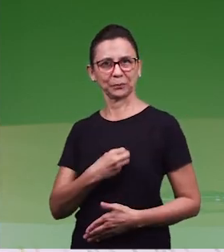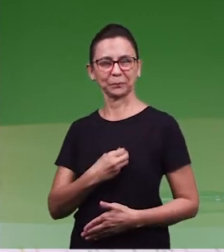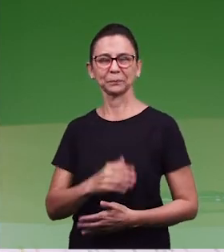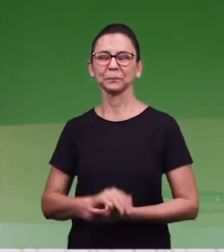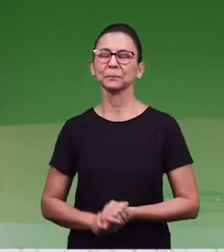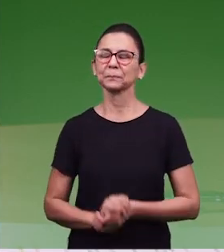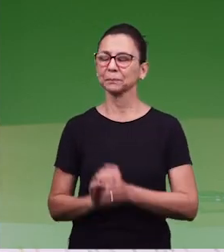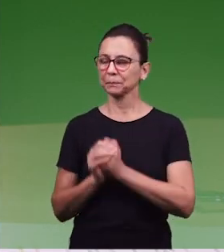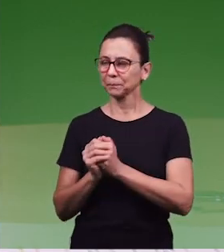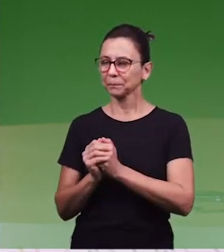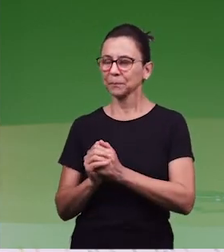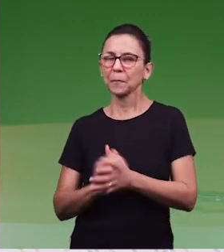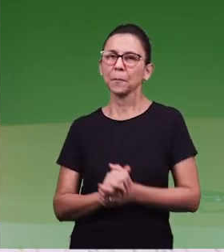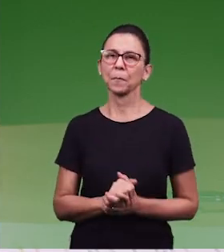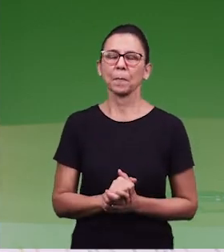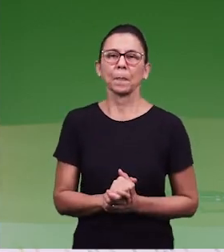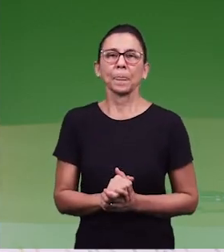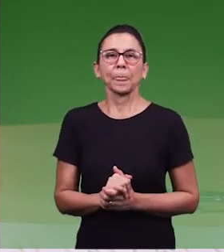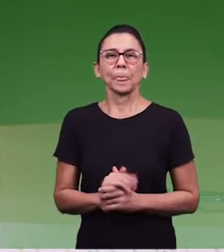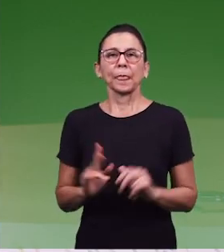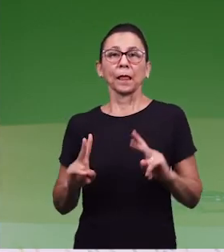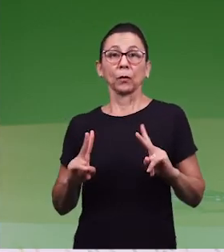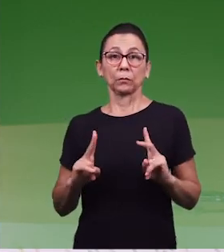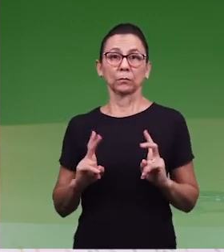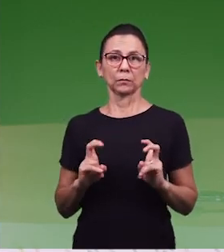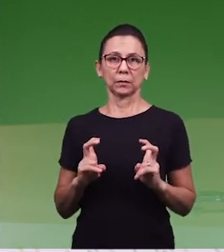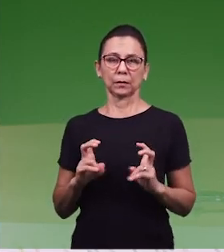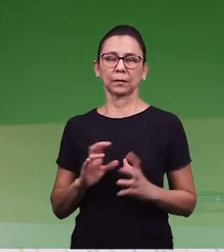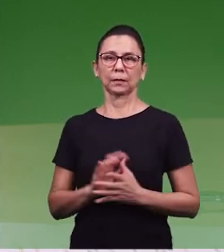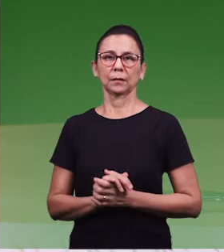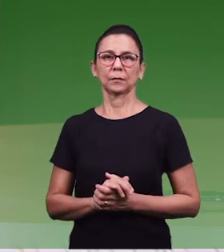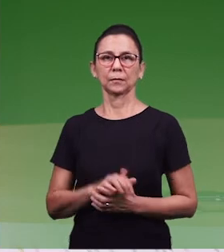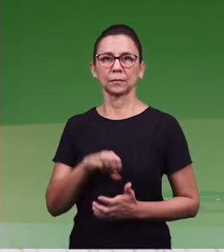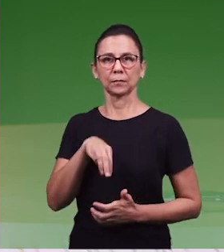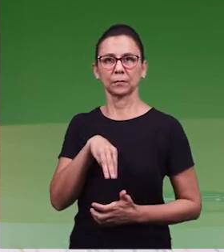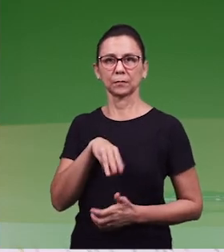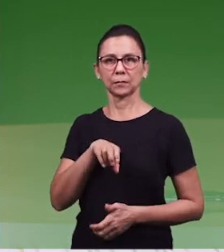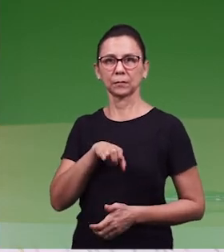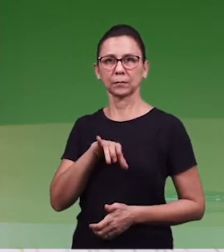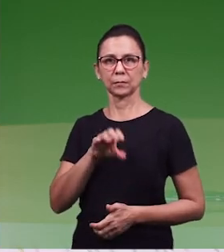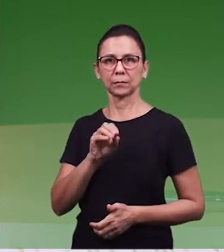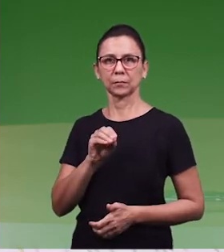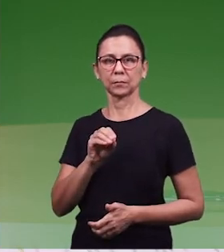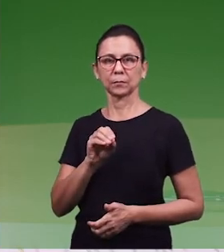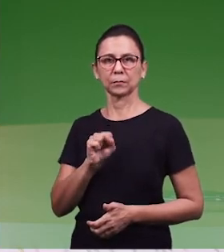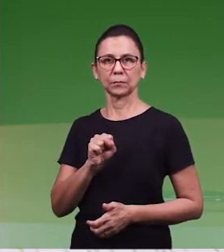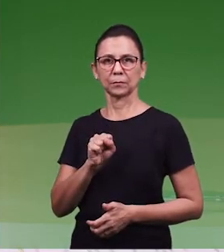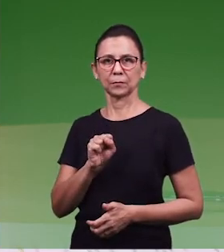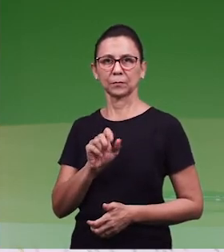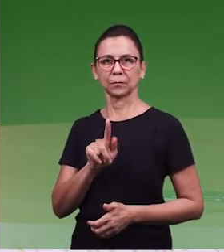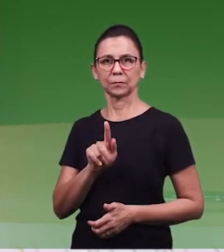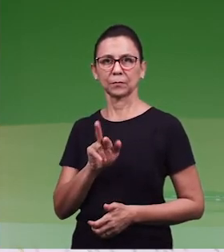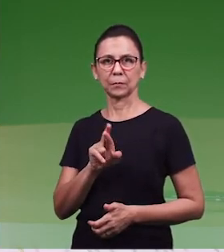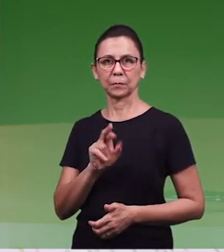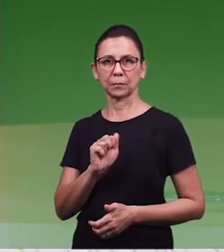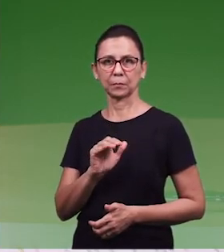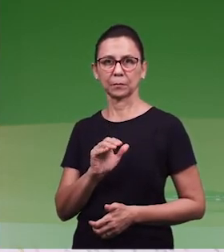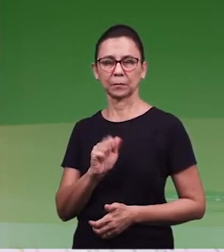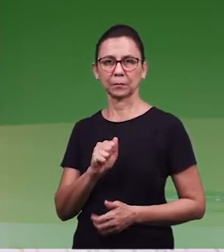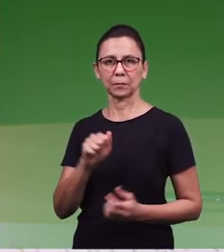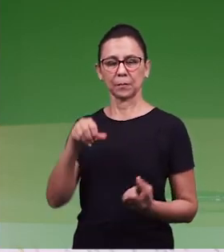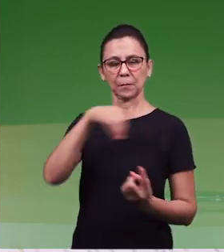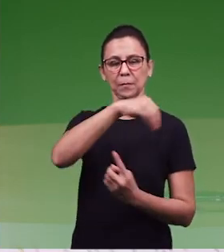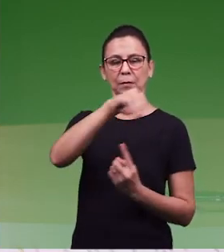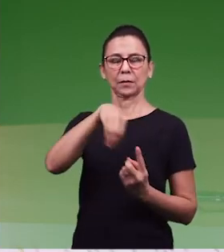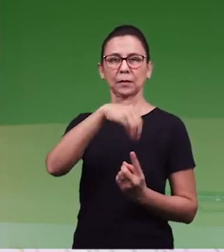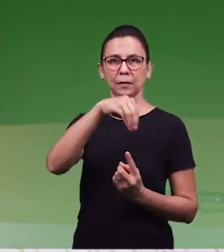ao tema de recursos da graça e nós temos para este programa como texto base aquele que se encontra no livro